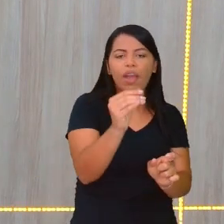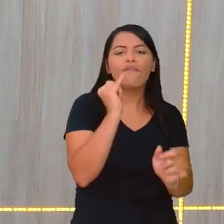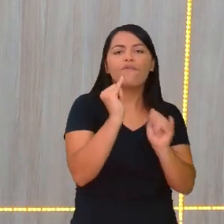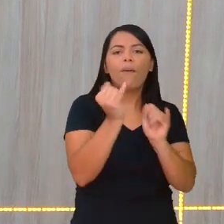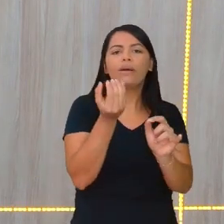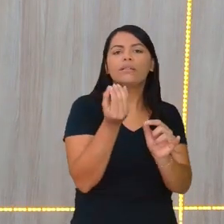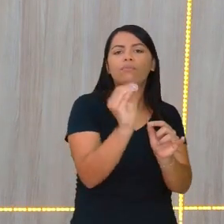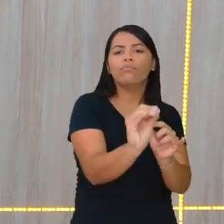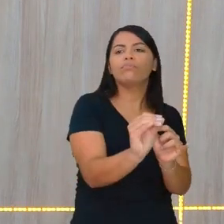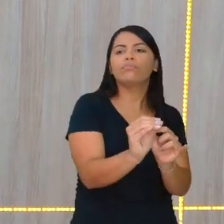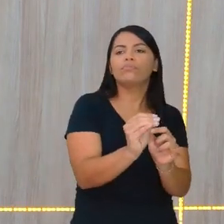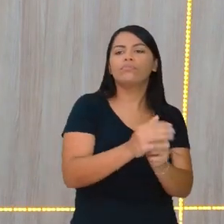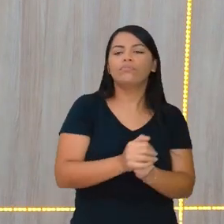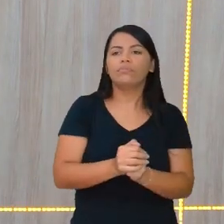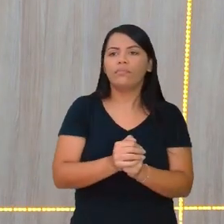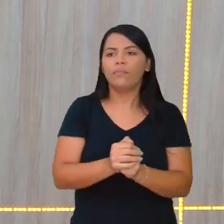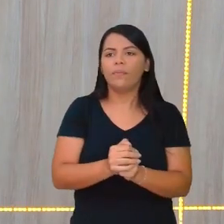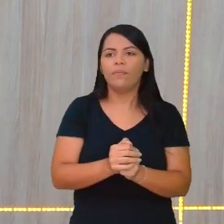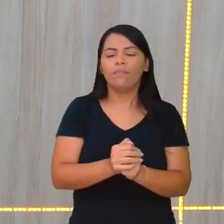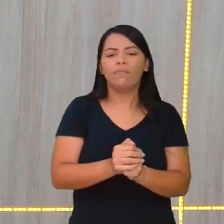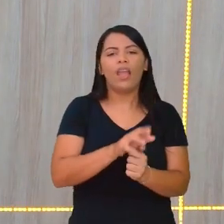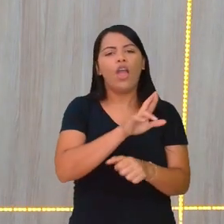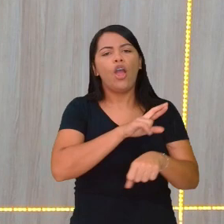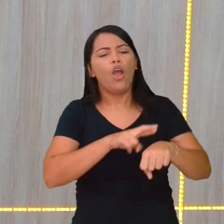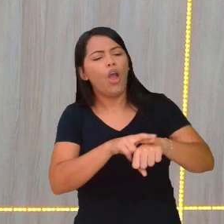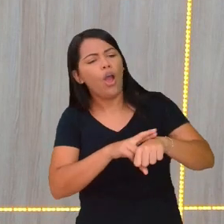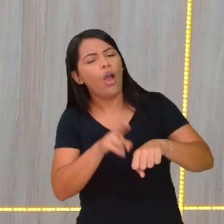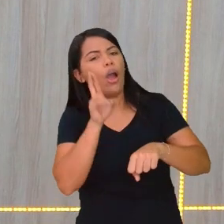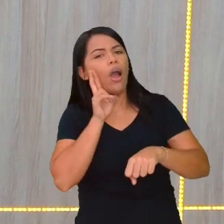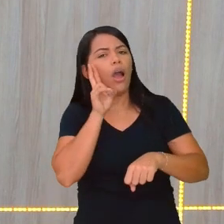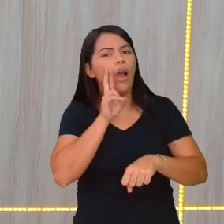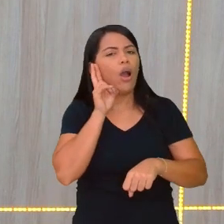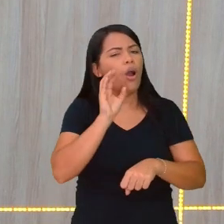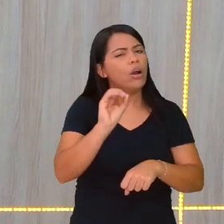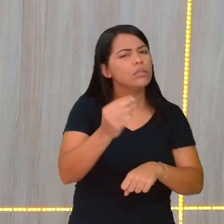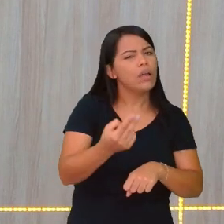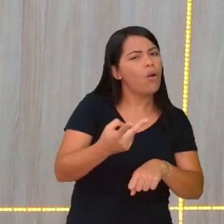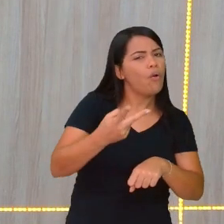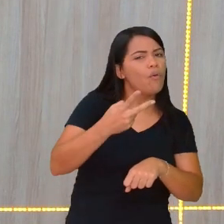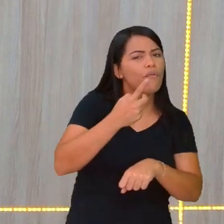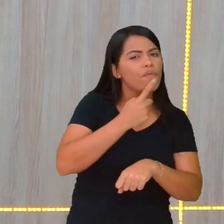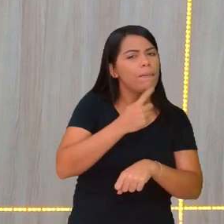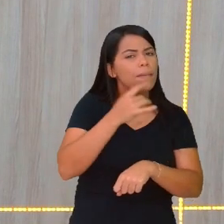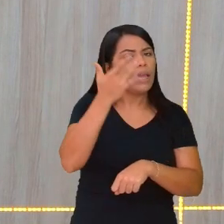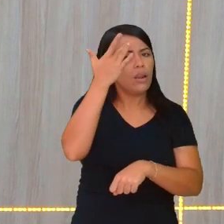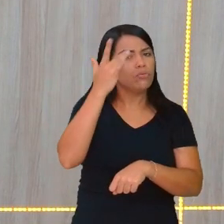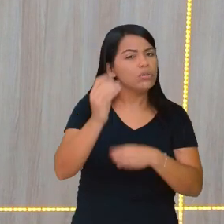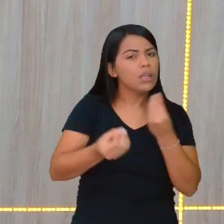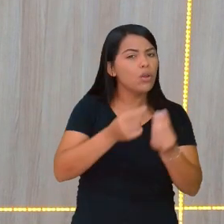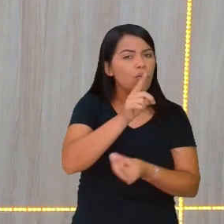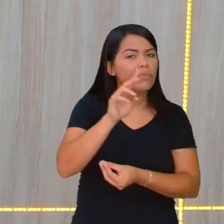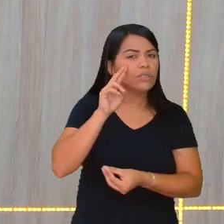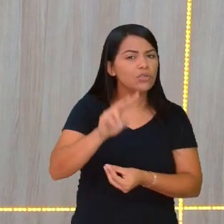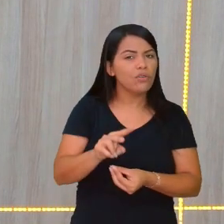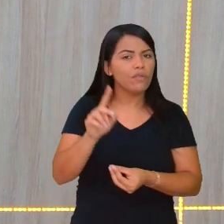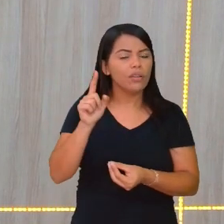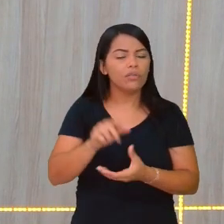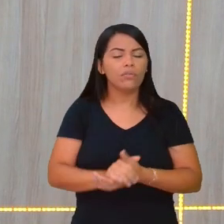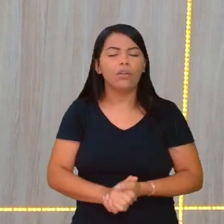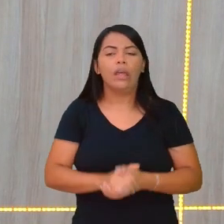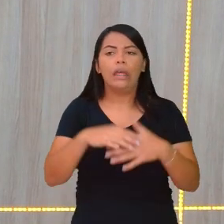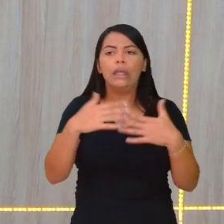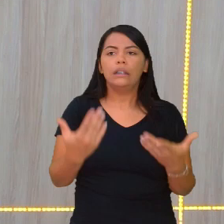na coluna rosa ou vermelha, não sei como vocês estão vendo aí. Veja, por que eu fiz isso? Porque